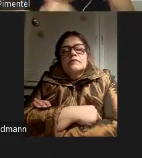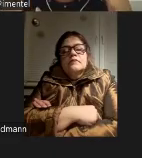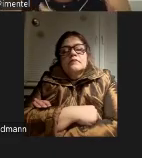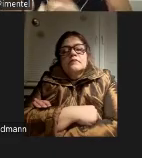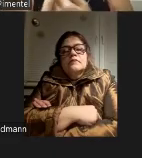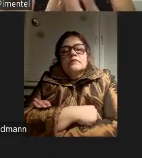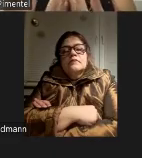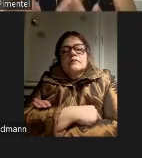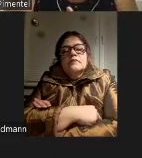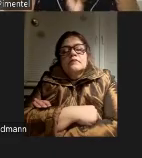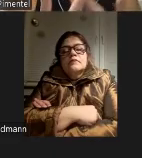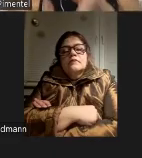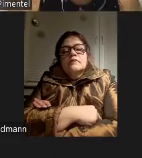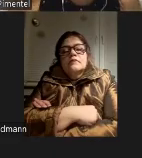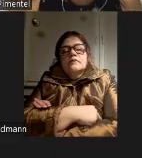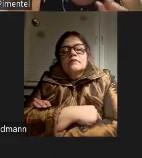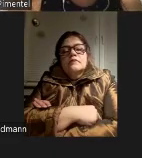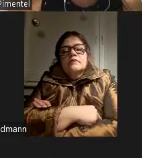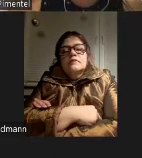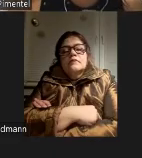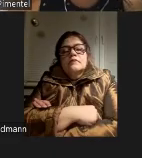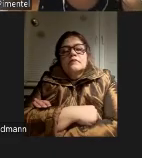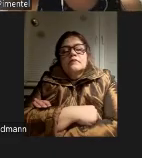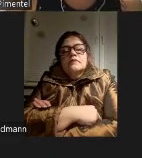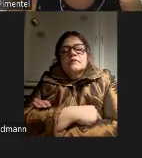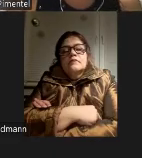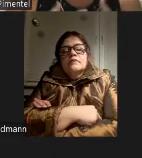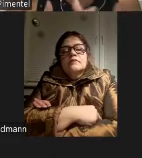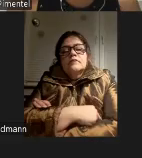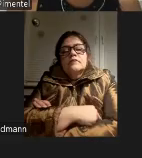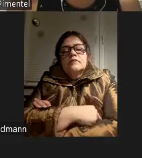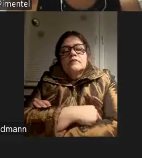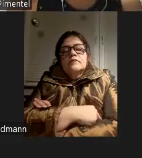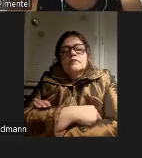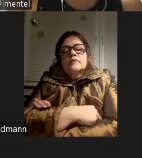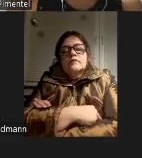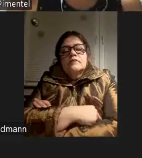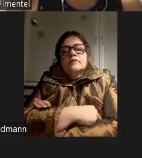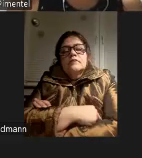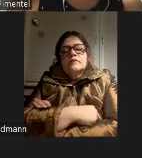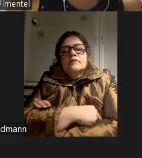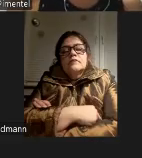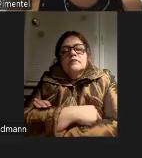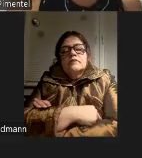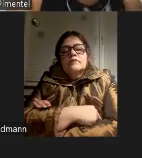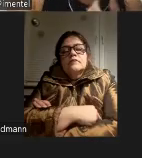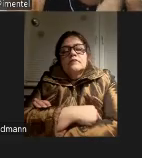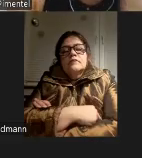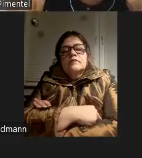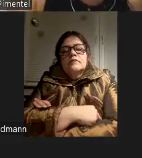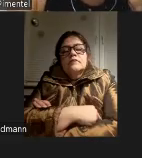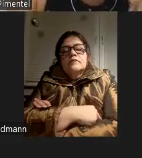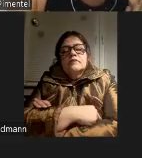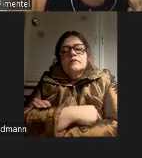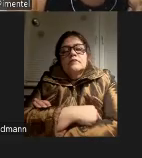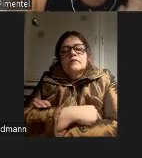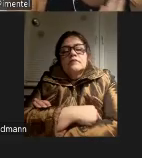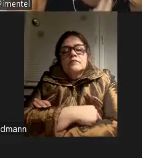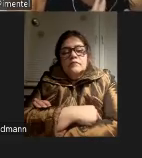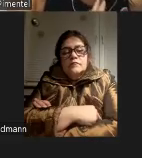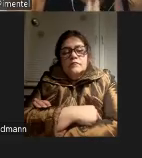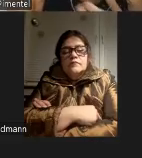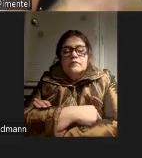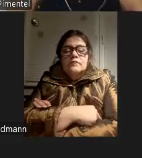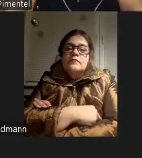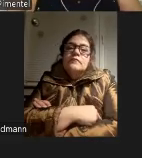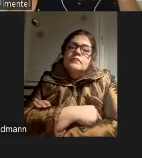só dentistas, mas os médicos que valorizem o sono dentro do seu processo diagnóstico. E essa é mais uma das razões, e